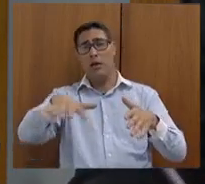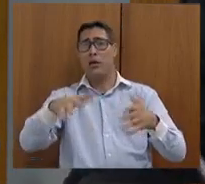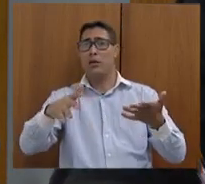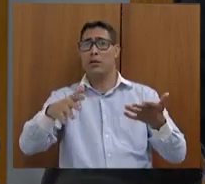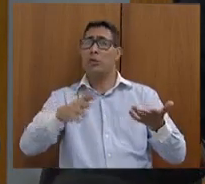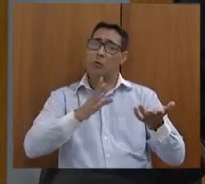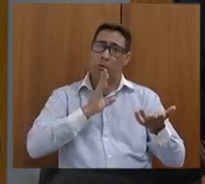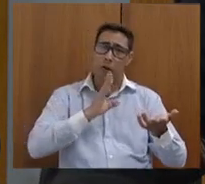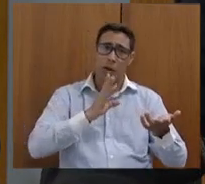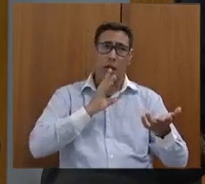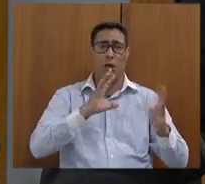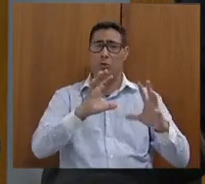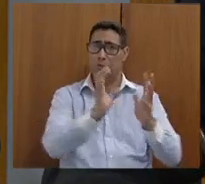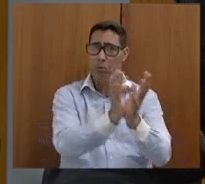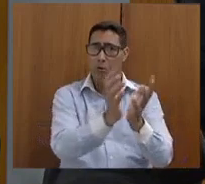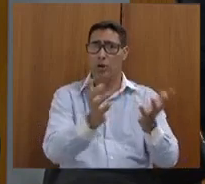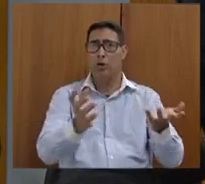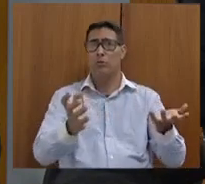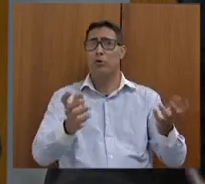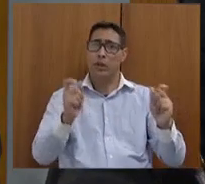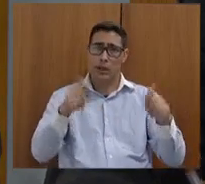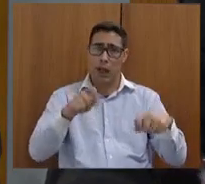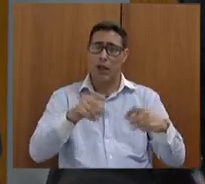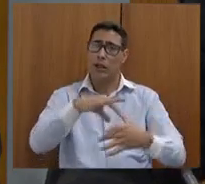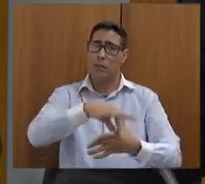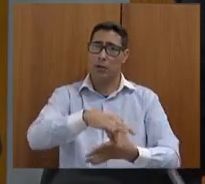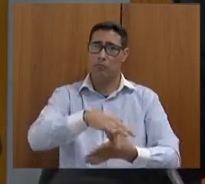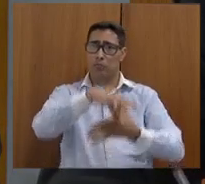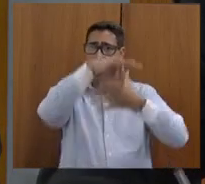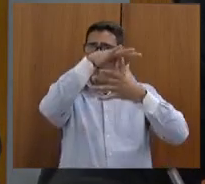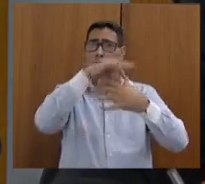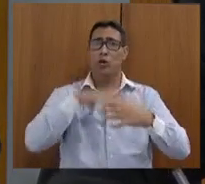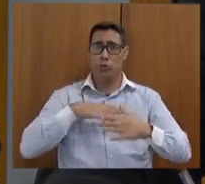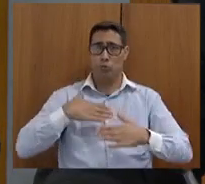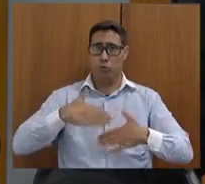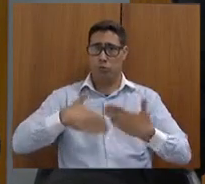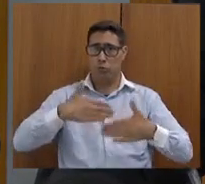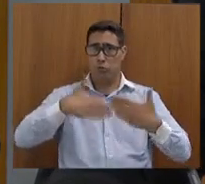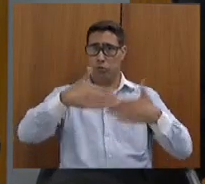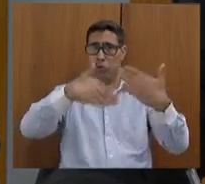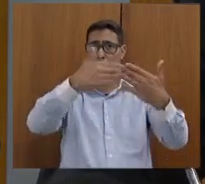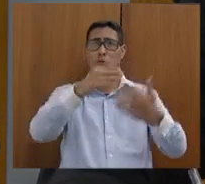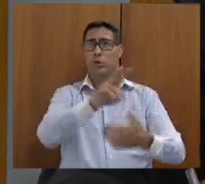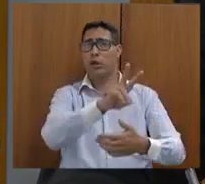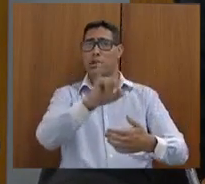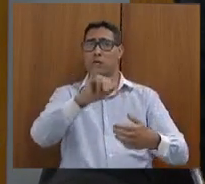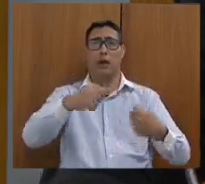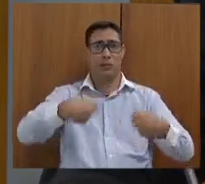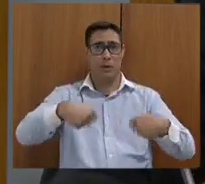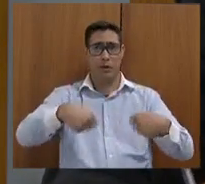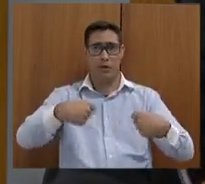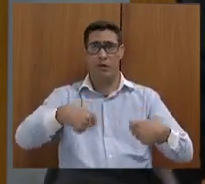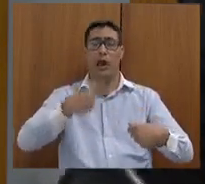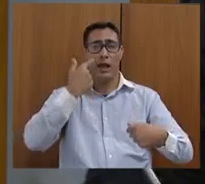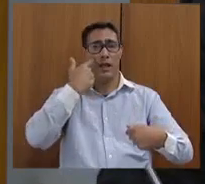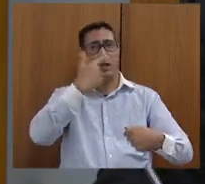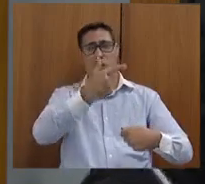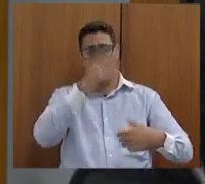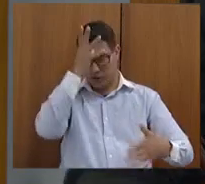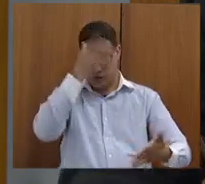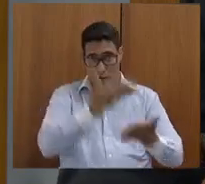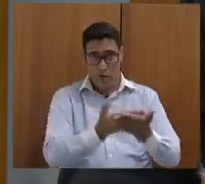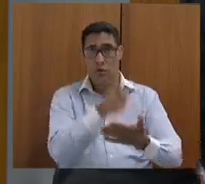da categoria para poder liderar e os avanços que nós vamos precisar aí e veremos na sua gestão